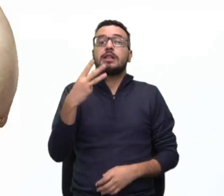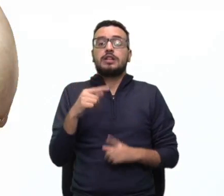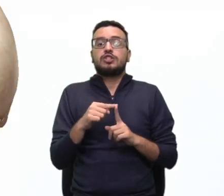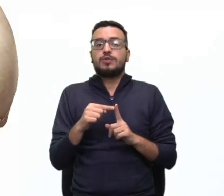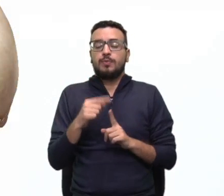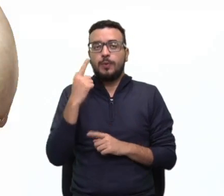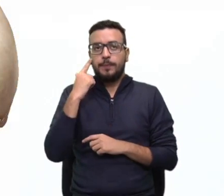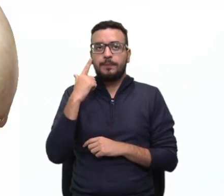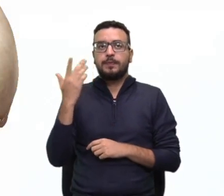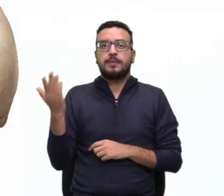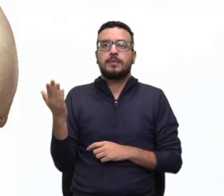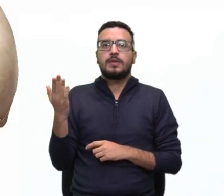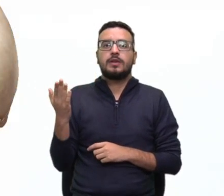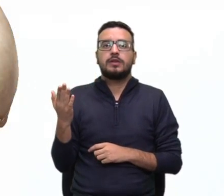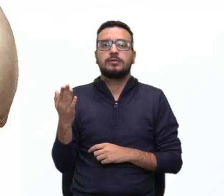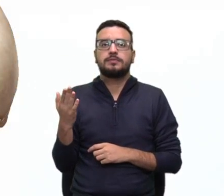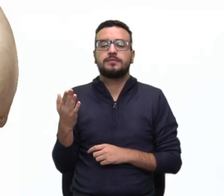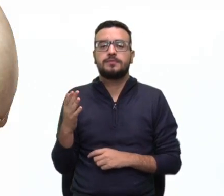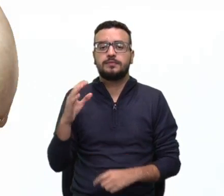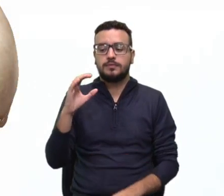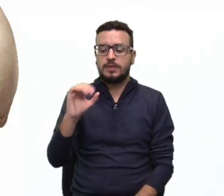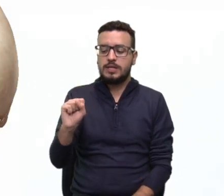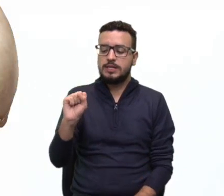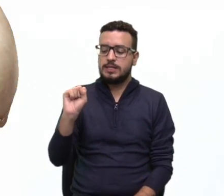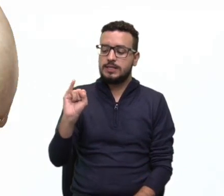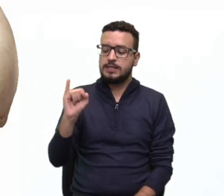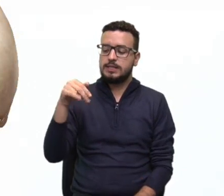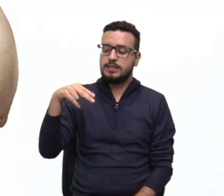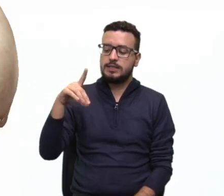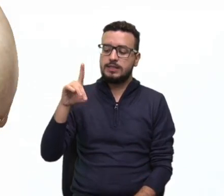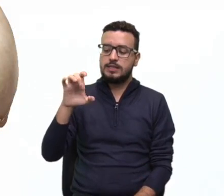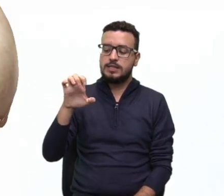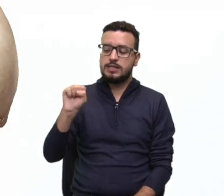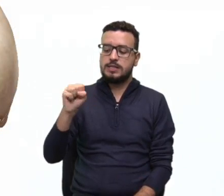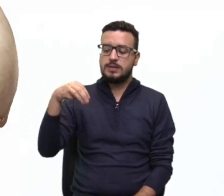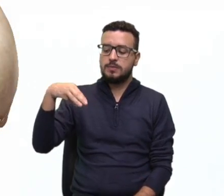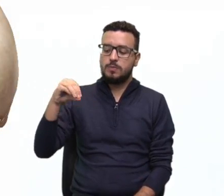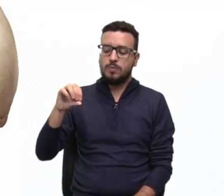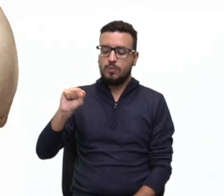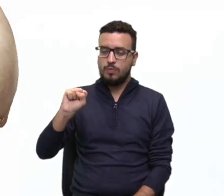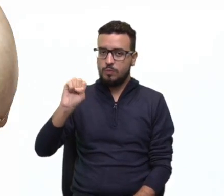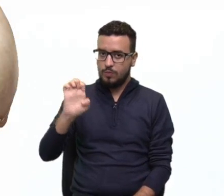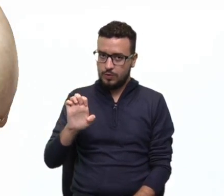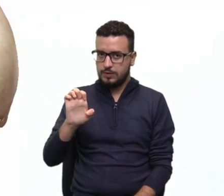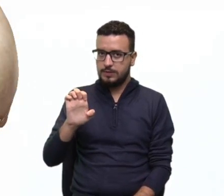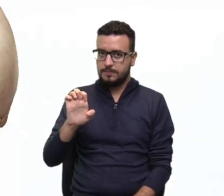articulação fibrosa. A sindesmose,